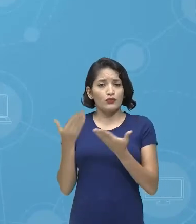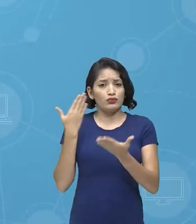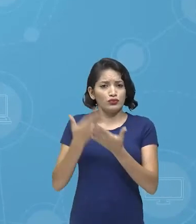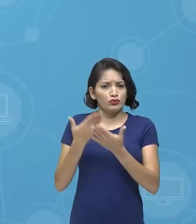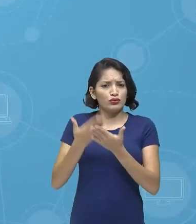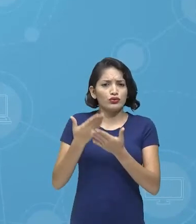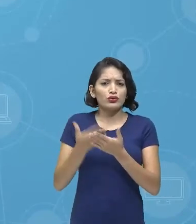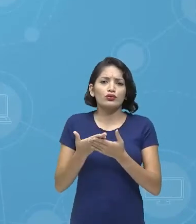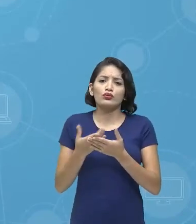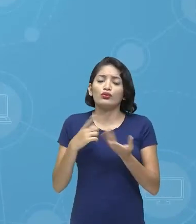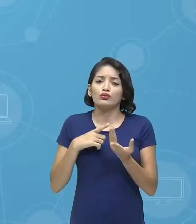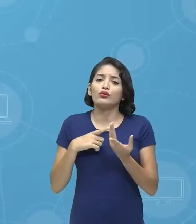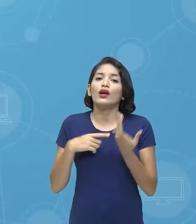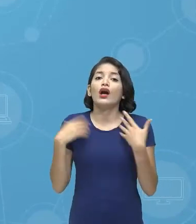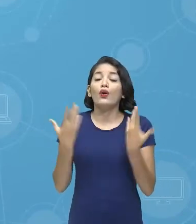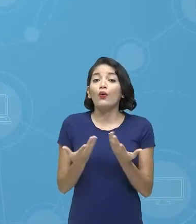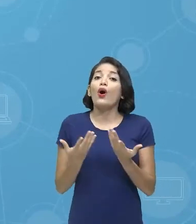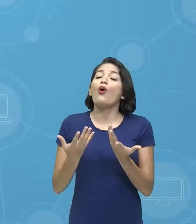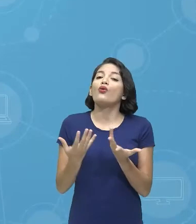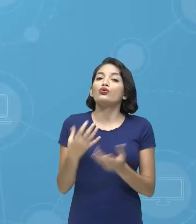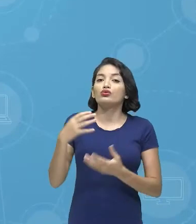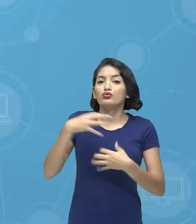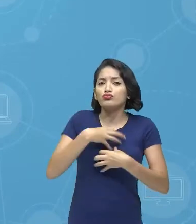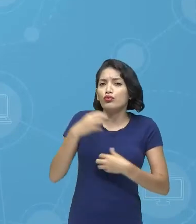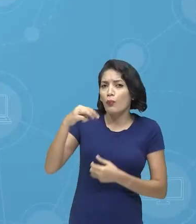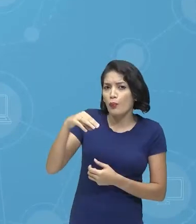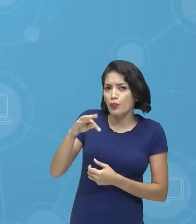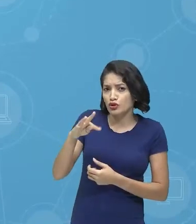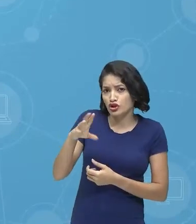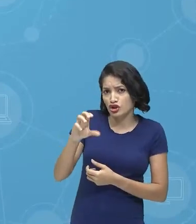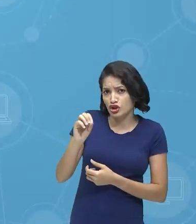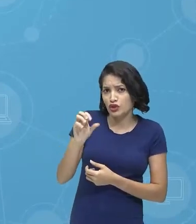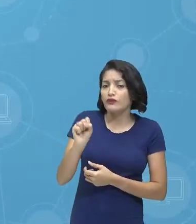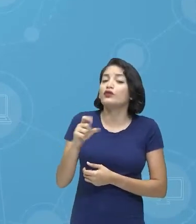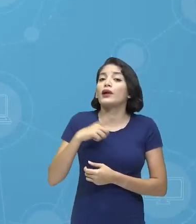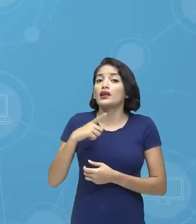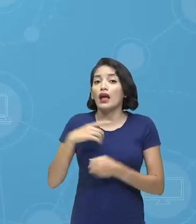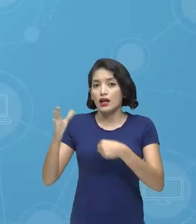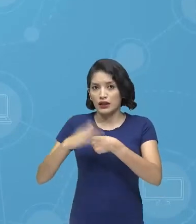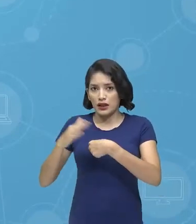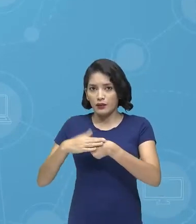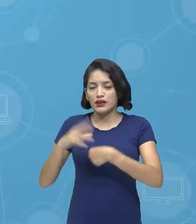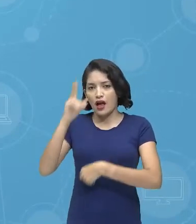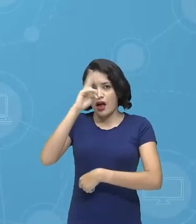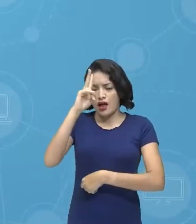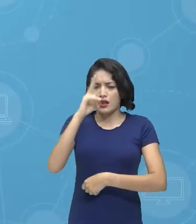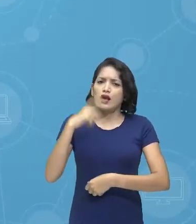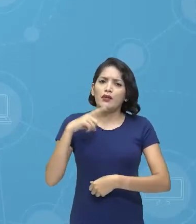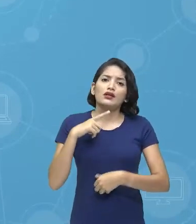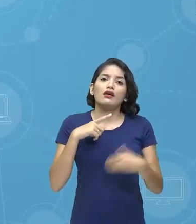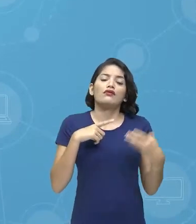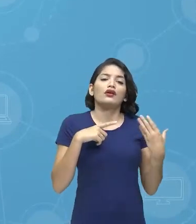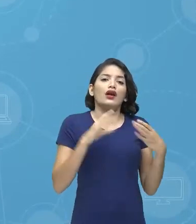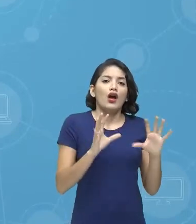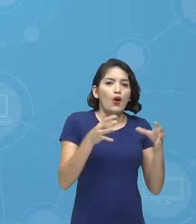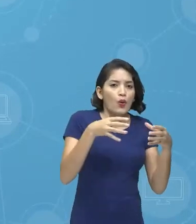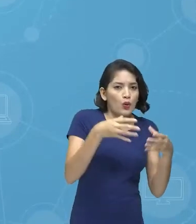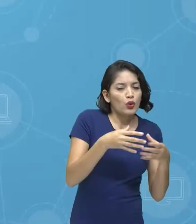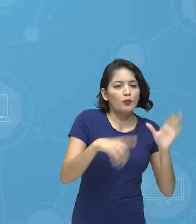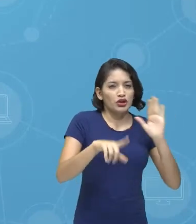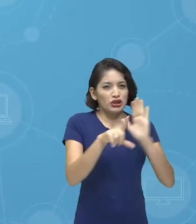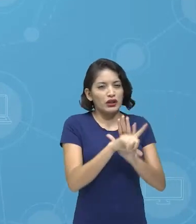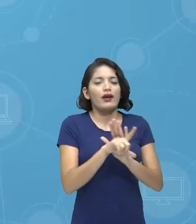que nós tratamos dos motivos que vão levar ao processo de dependência. Então lembre-se que eu vou ter ali um conjunto de leis, a lei do